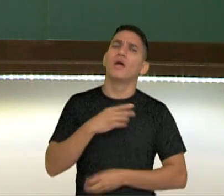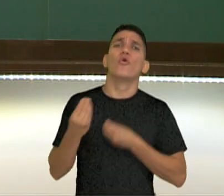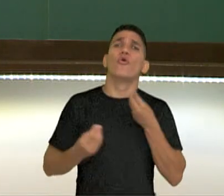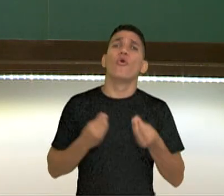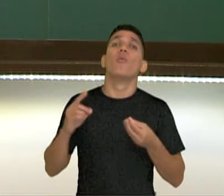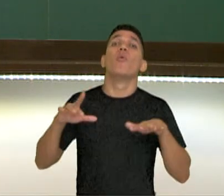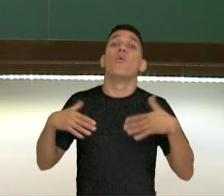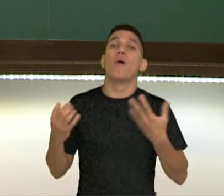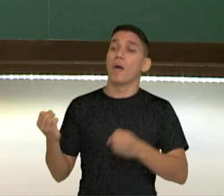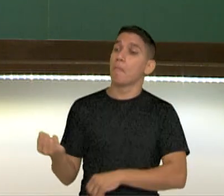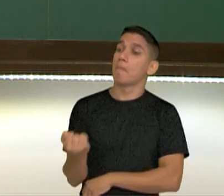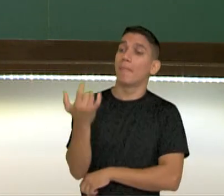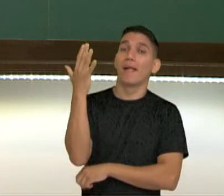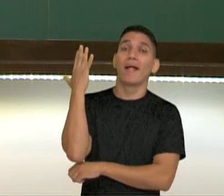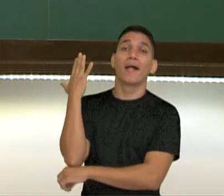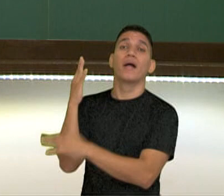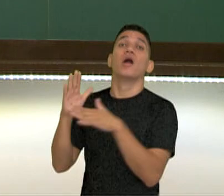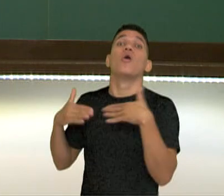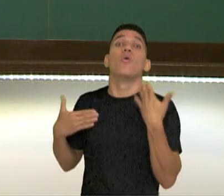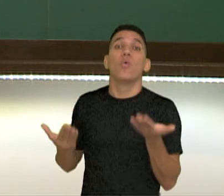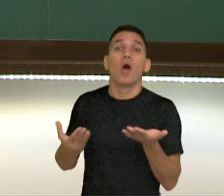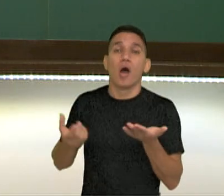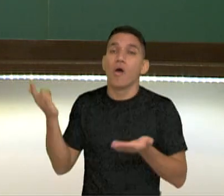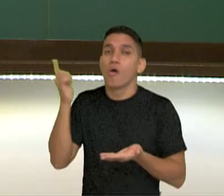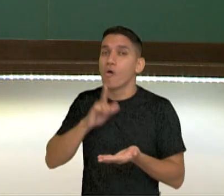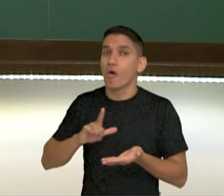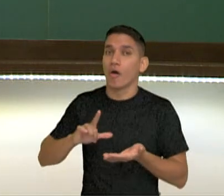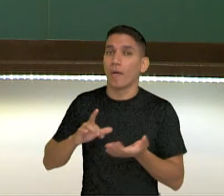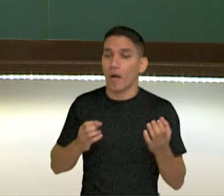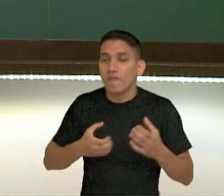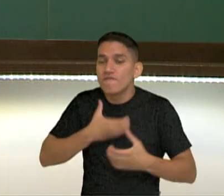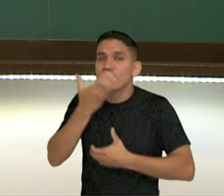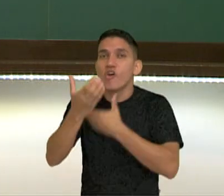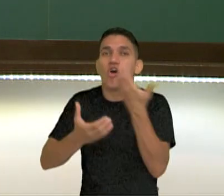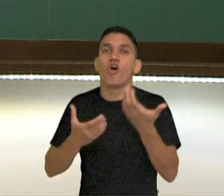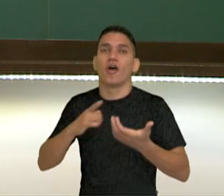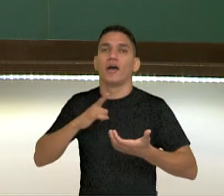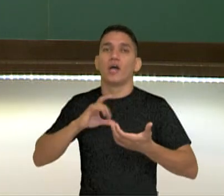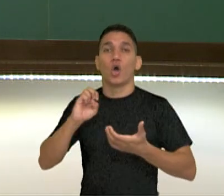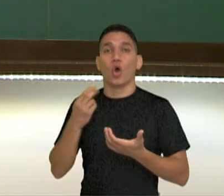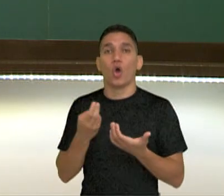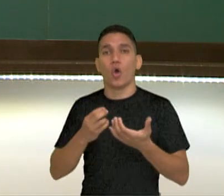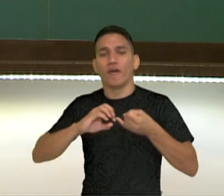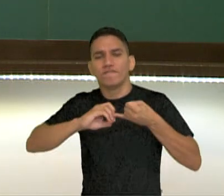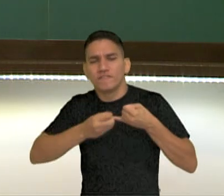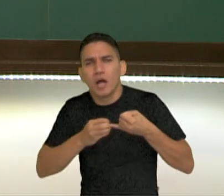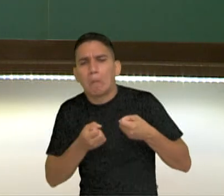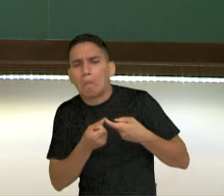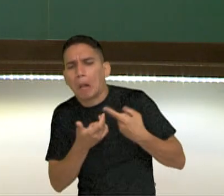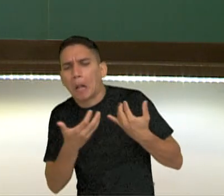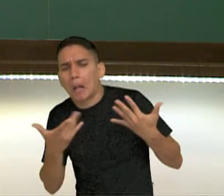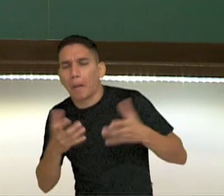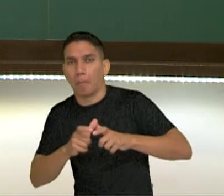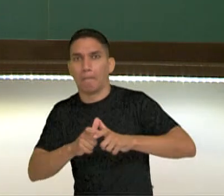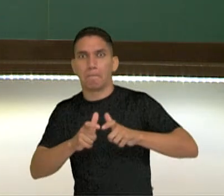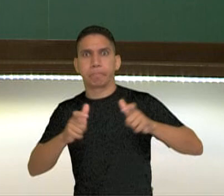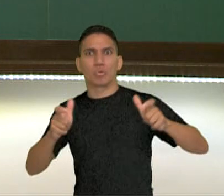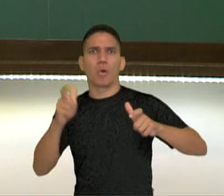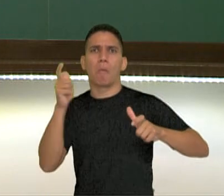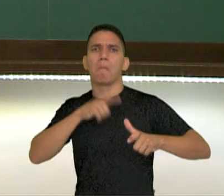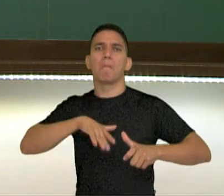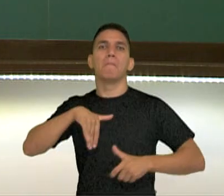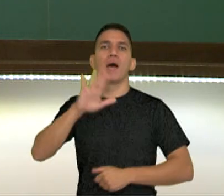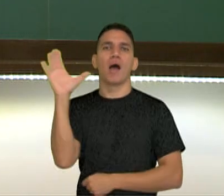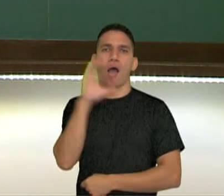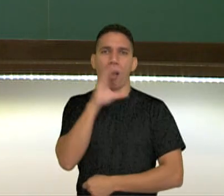ser a planta que é melhor você plantar para dar frutos ou para dar, aqui no caso, grãos maiores, que se desenvolvam de forma mais